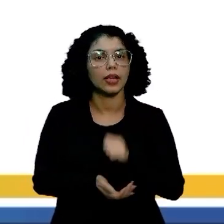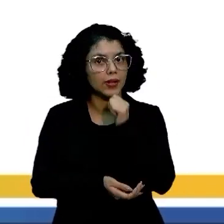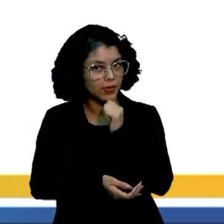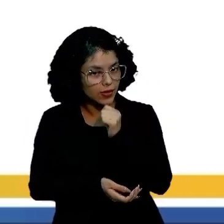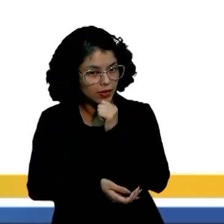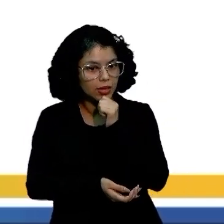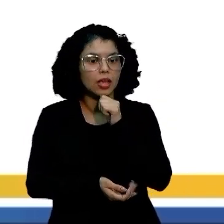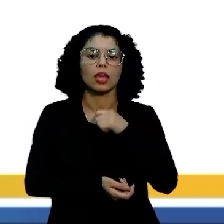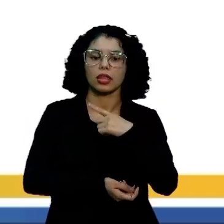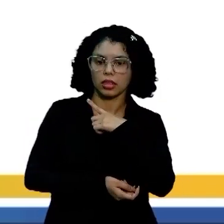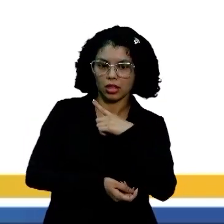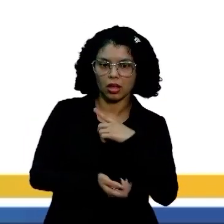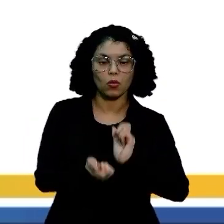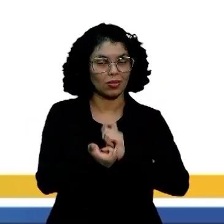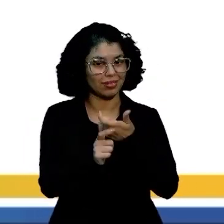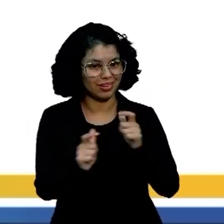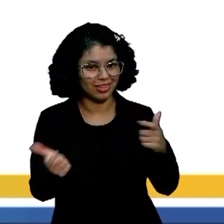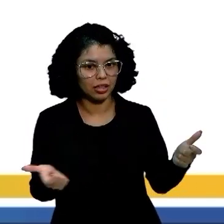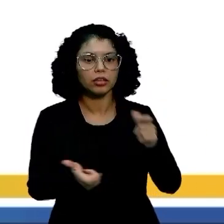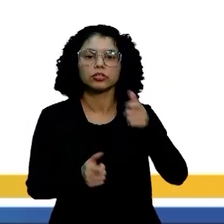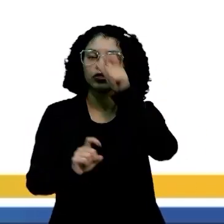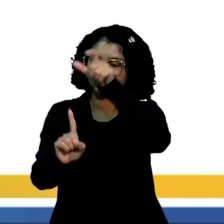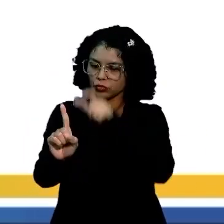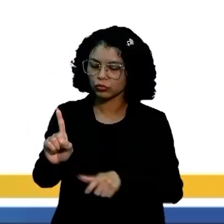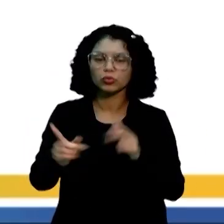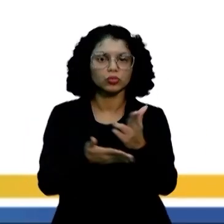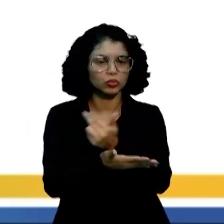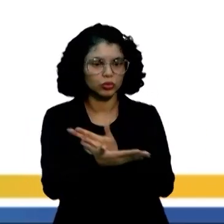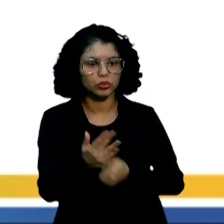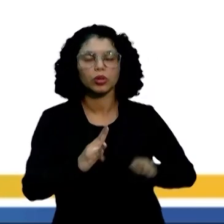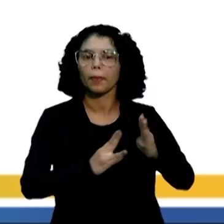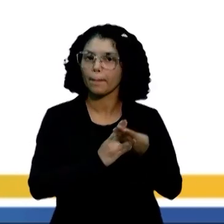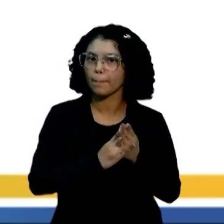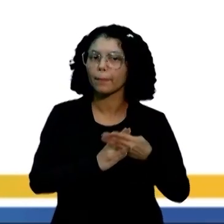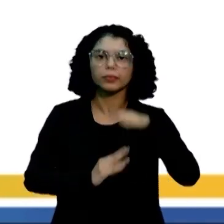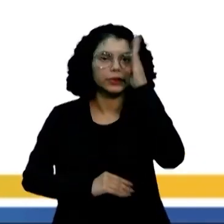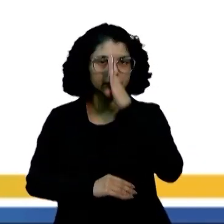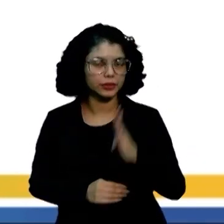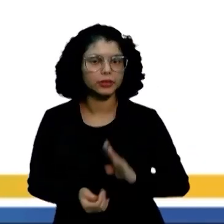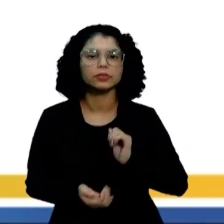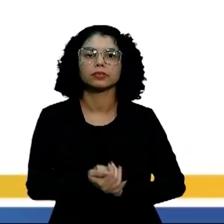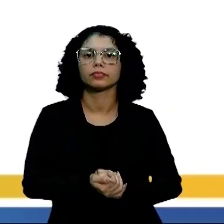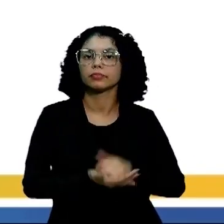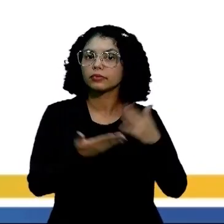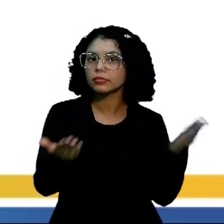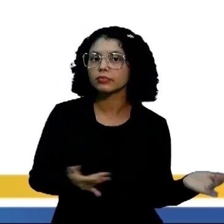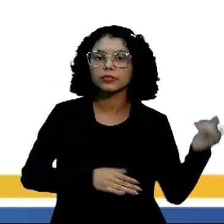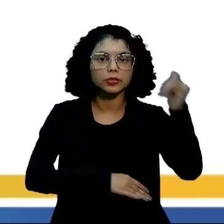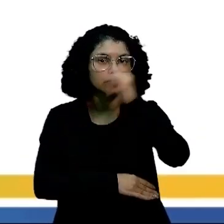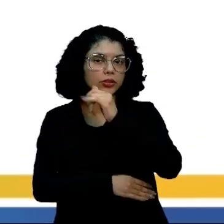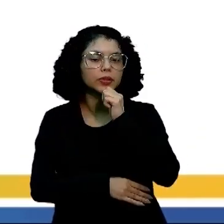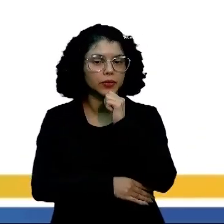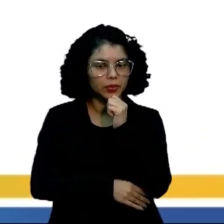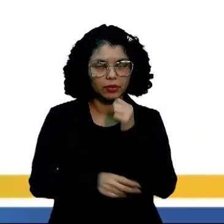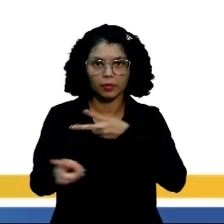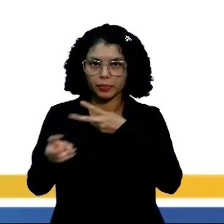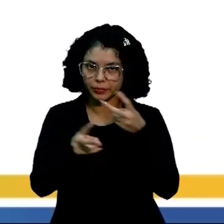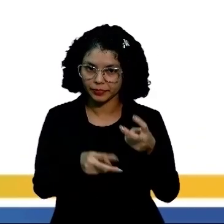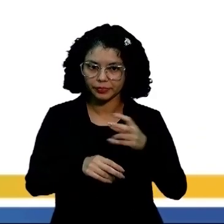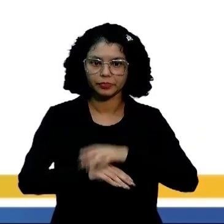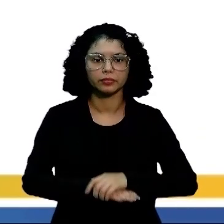dúvida, um dos maiores artistas barrocos brasileiros. É tanto que quem viaja deve muito bem